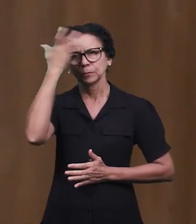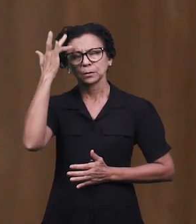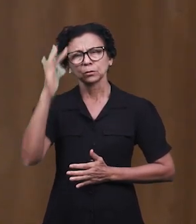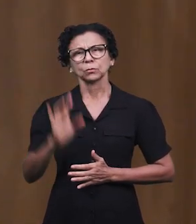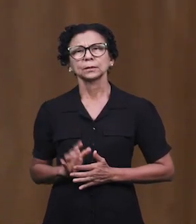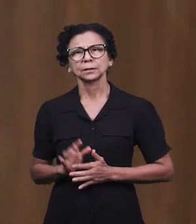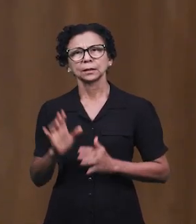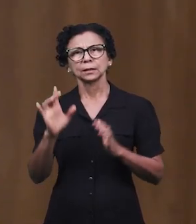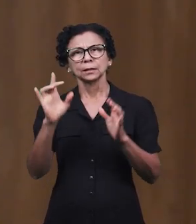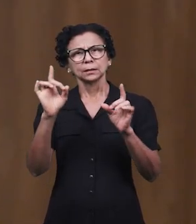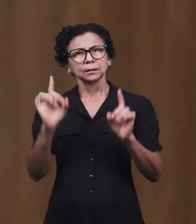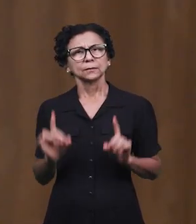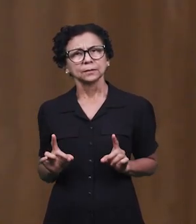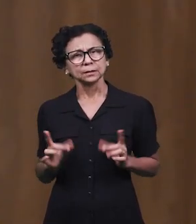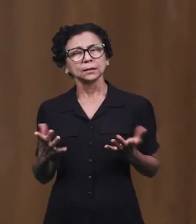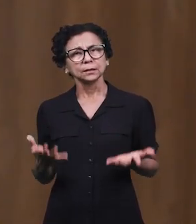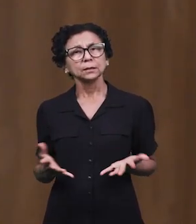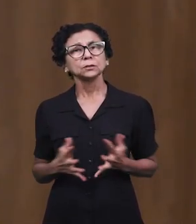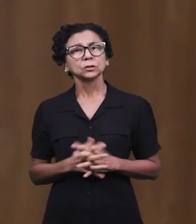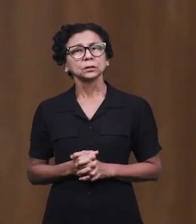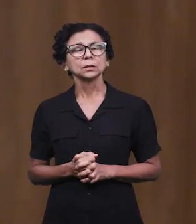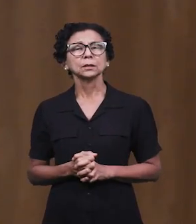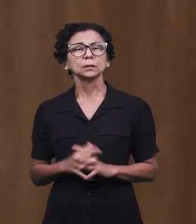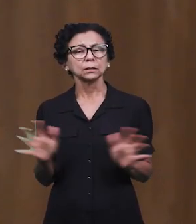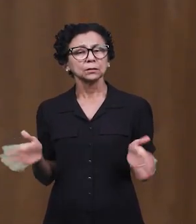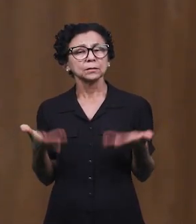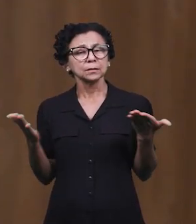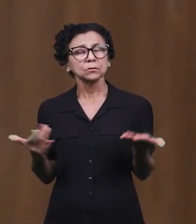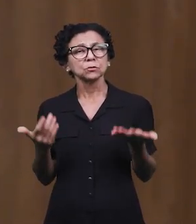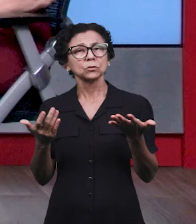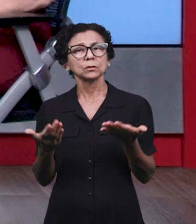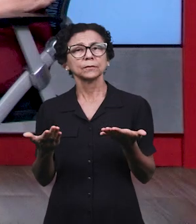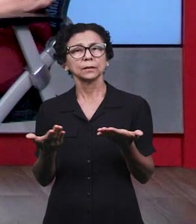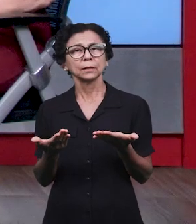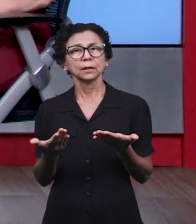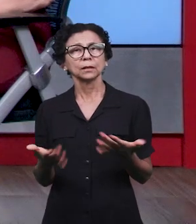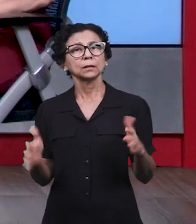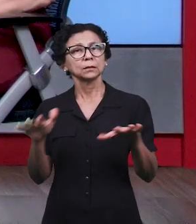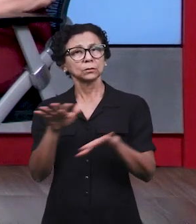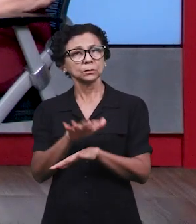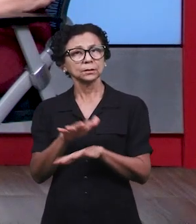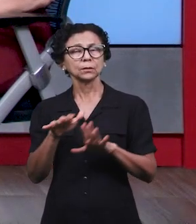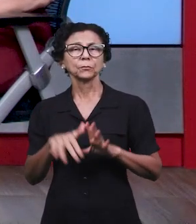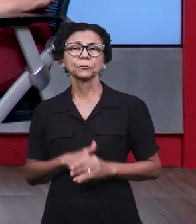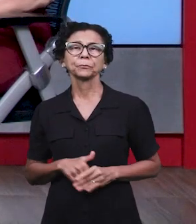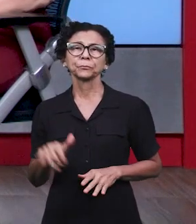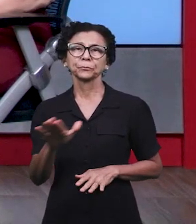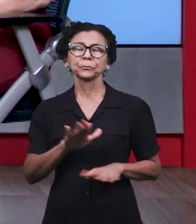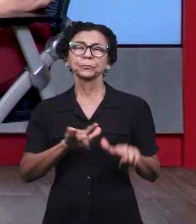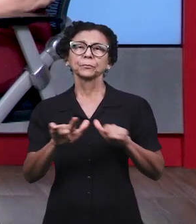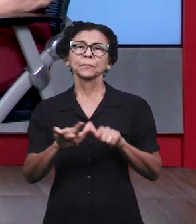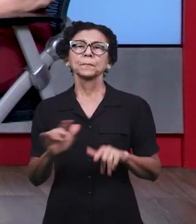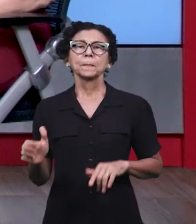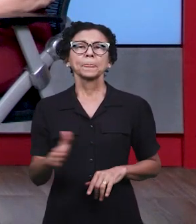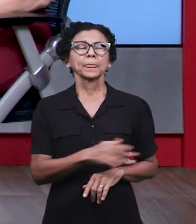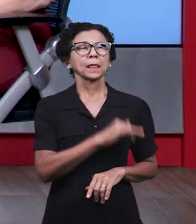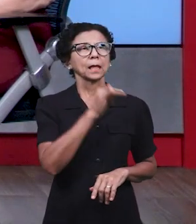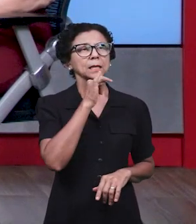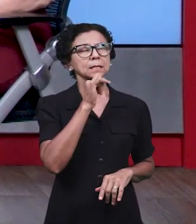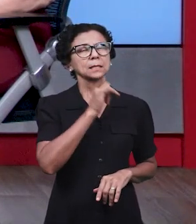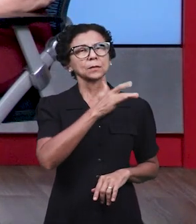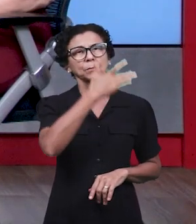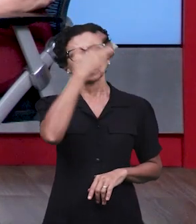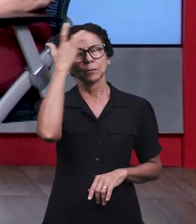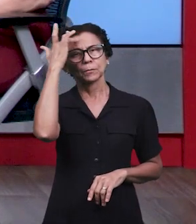tudo, porque isso está promovendo a inclusão no ambiente de trabalho. Doutora, então, no caso, né, de uma pessoa com